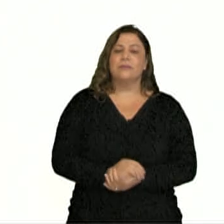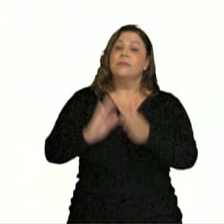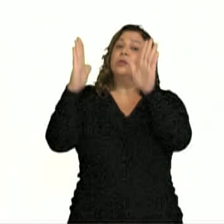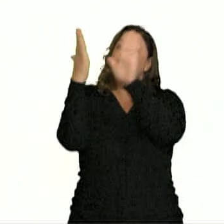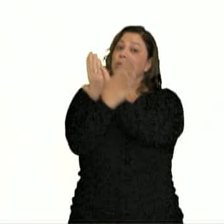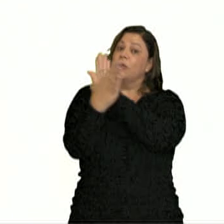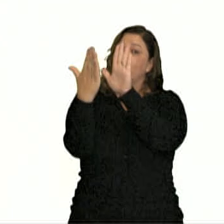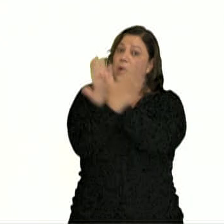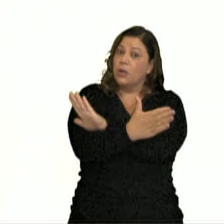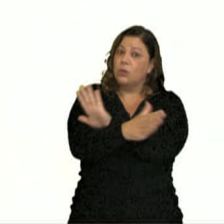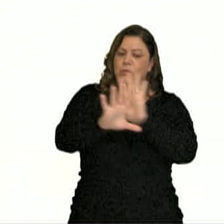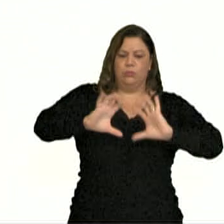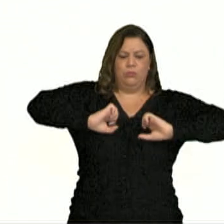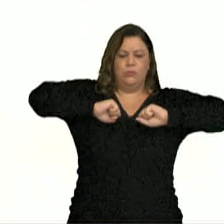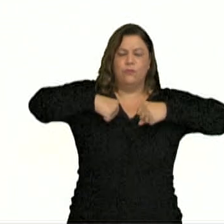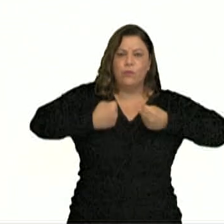são